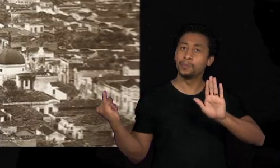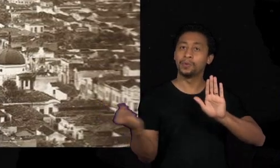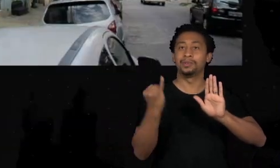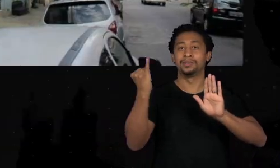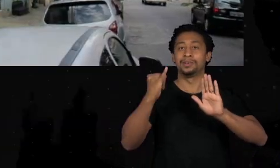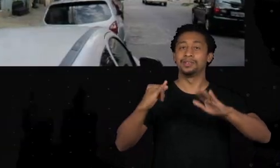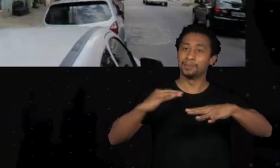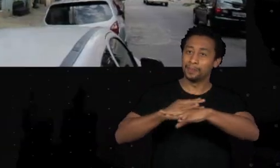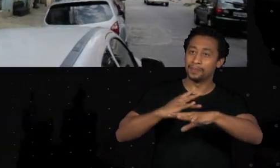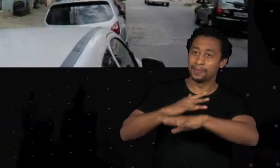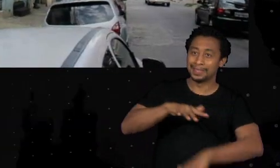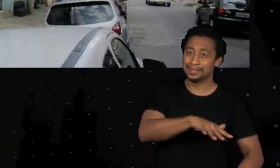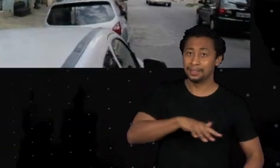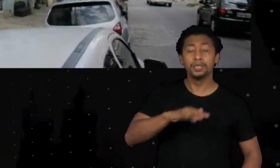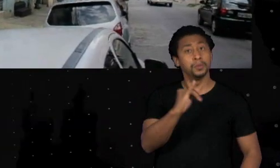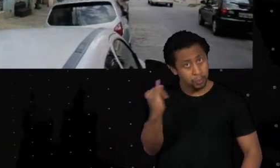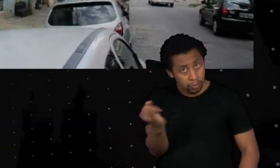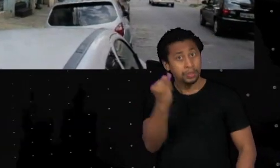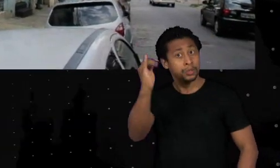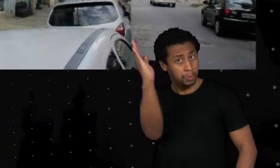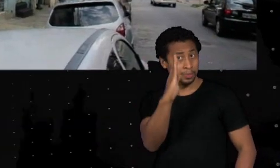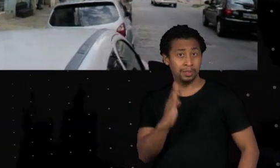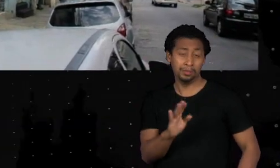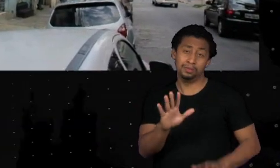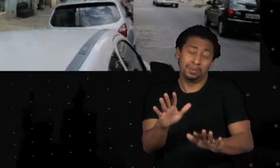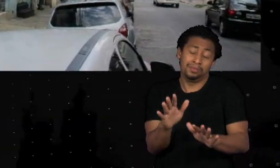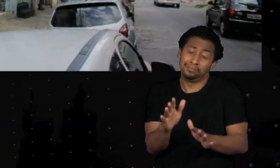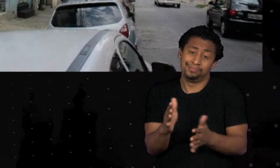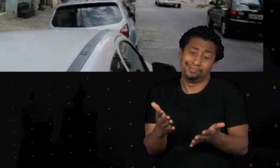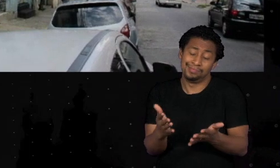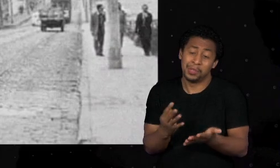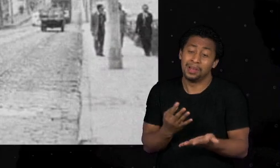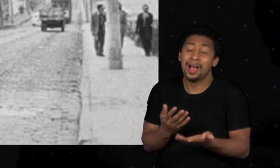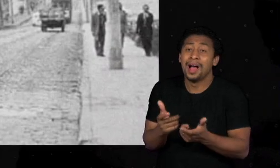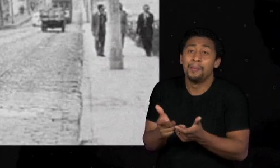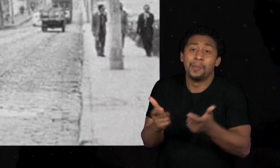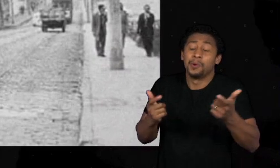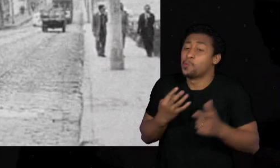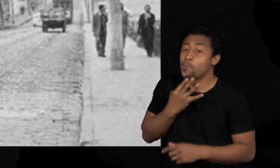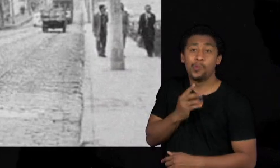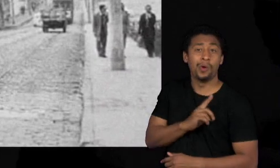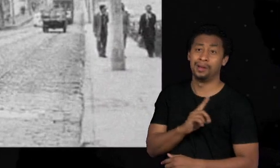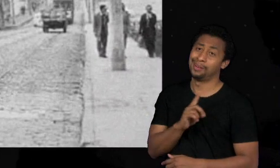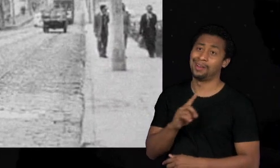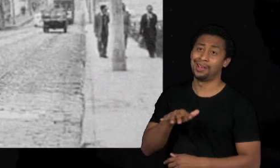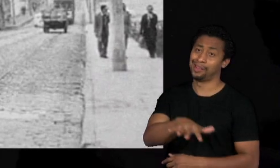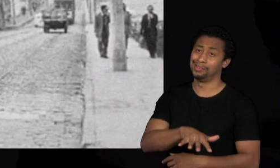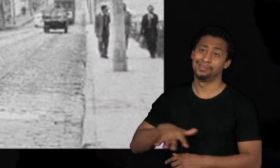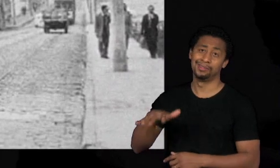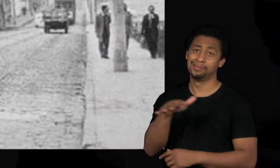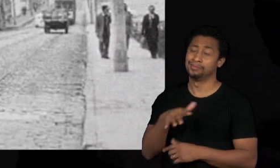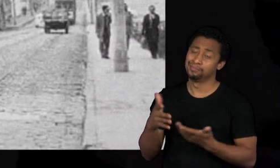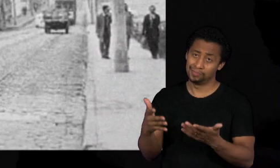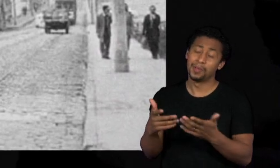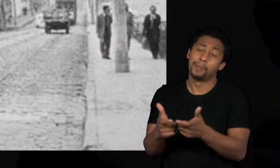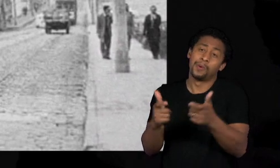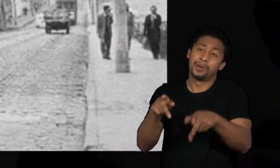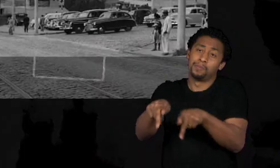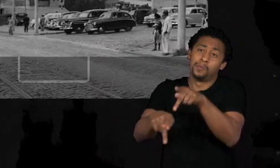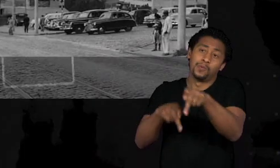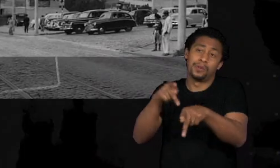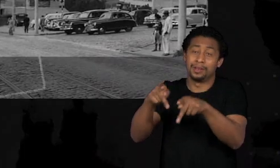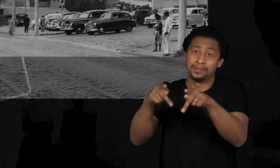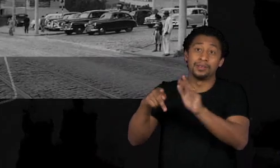país. Infelizmente, ainda não tão conhecida como deveria ser, para além da sua parcela populacional